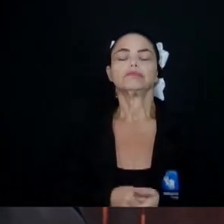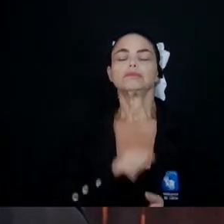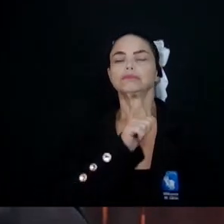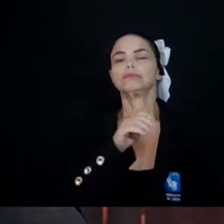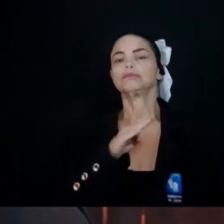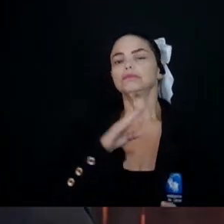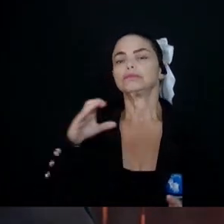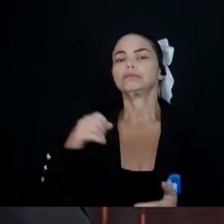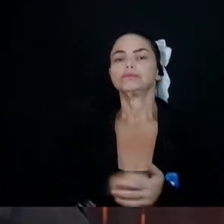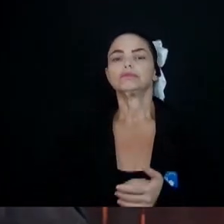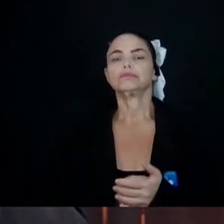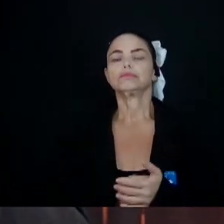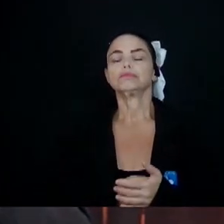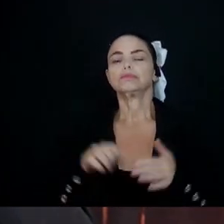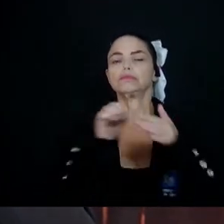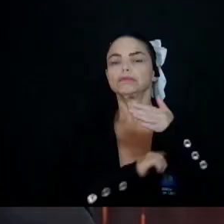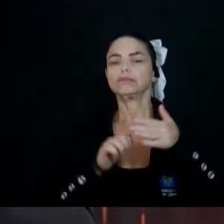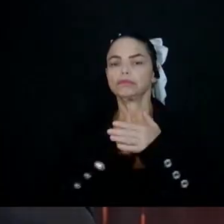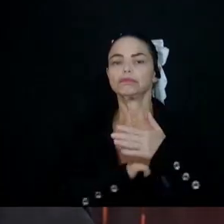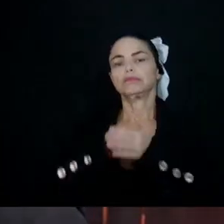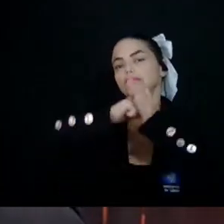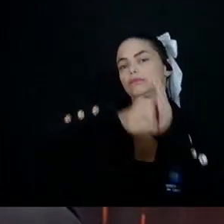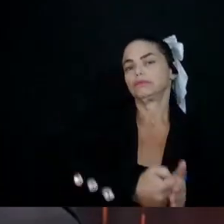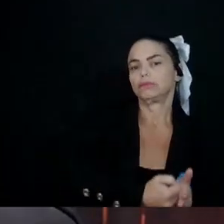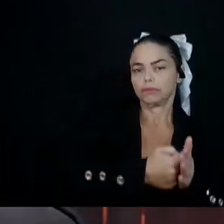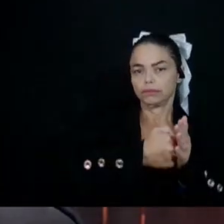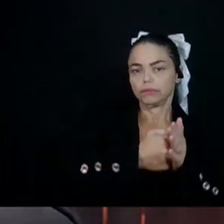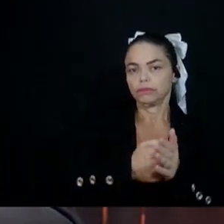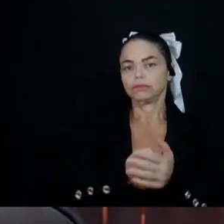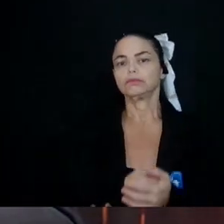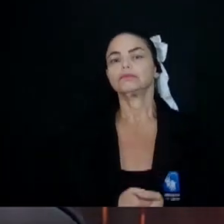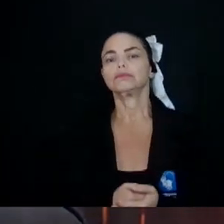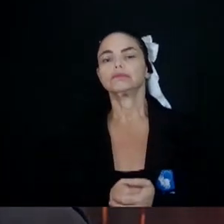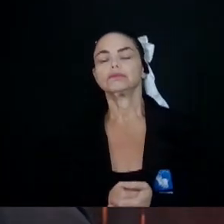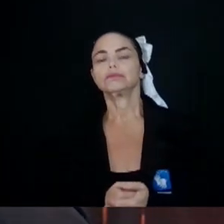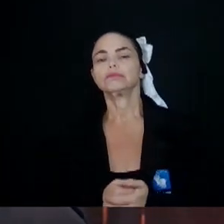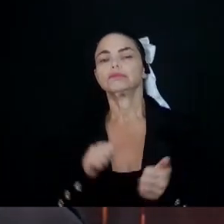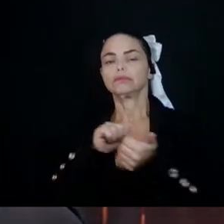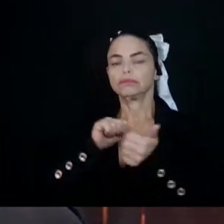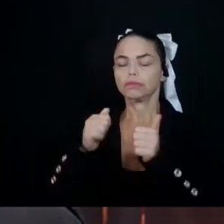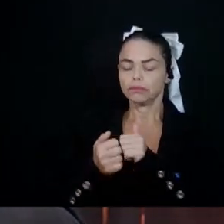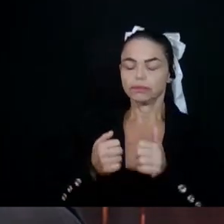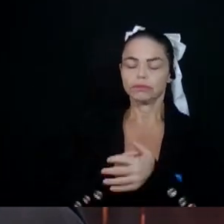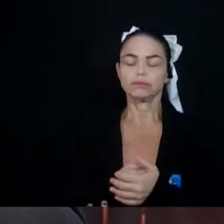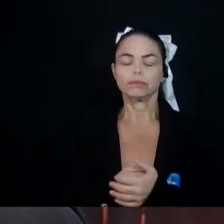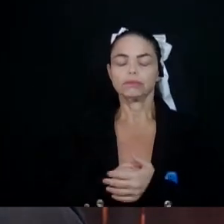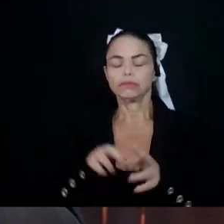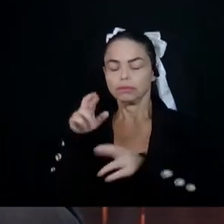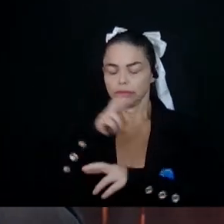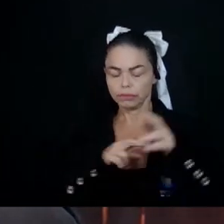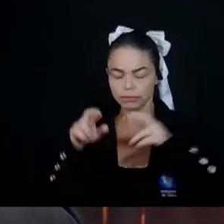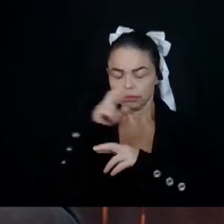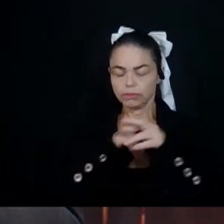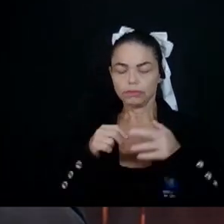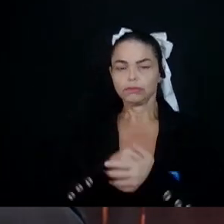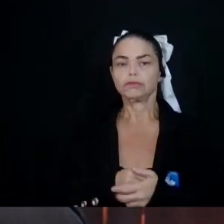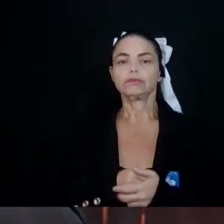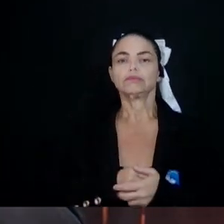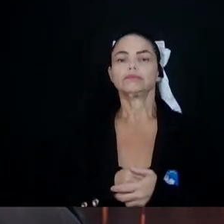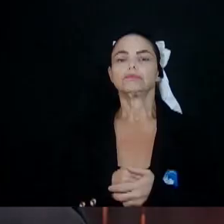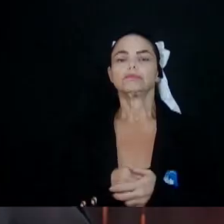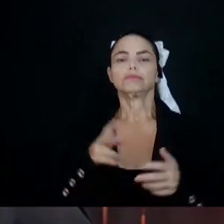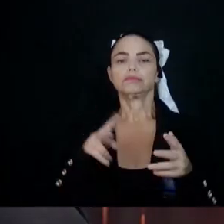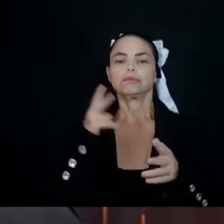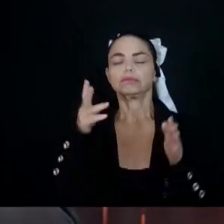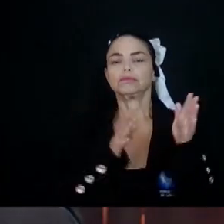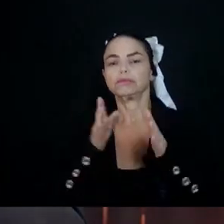porque empresas já estão começando a fazer essa adequação. A fiscalização vai ser num segundo momento. E,